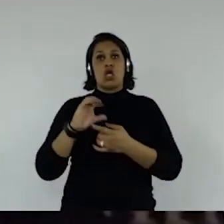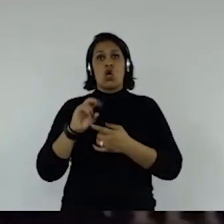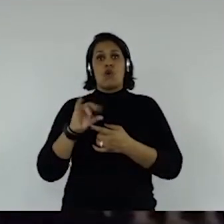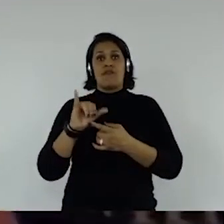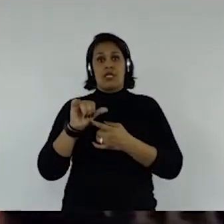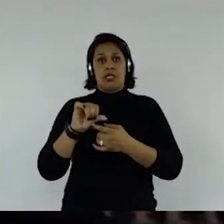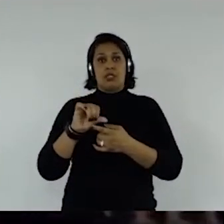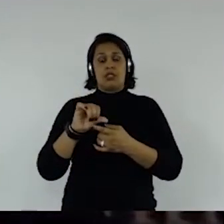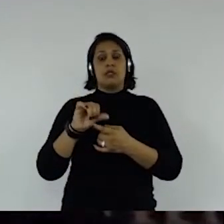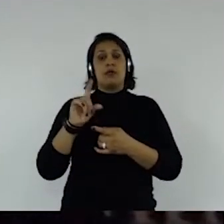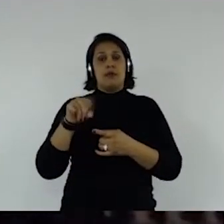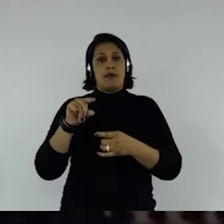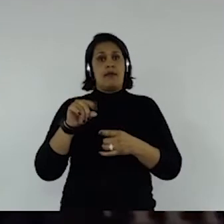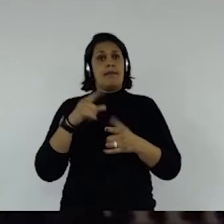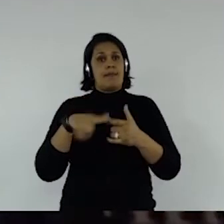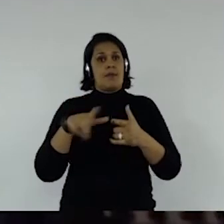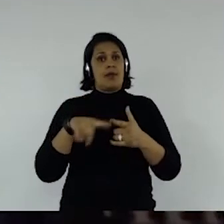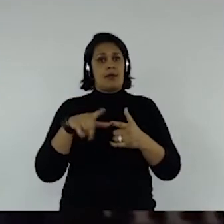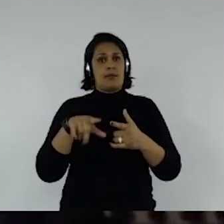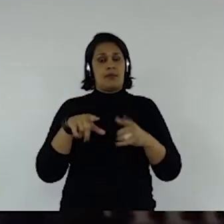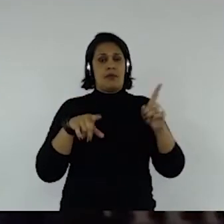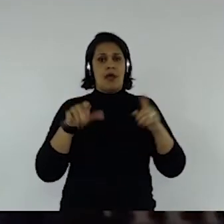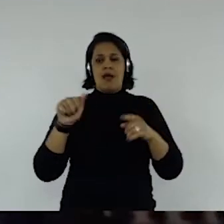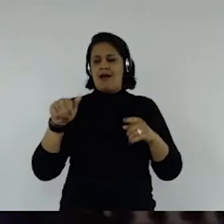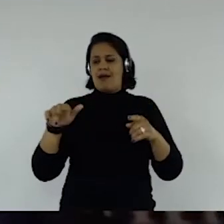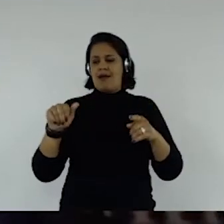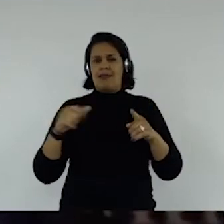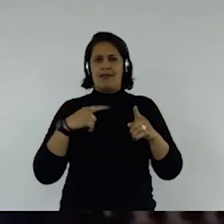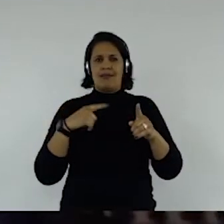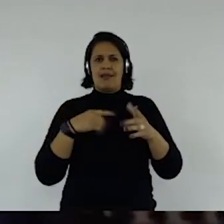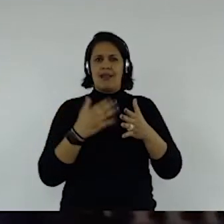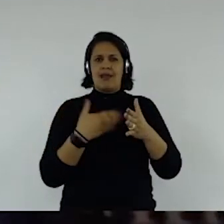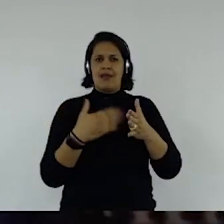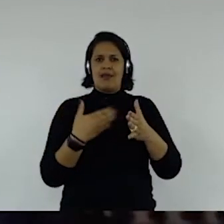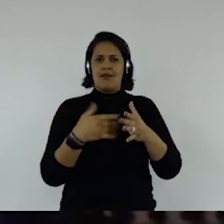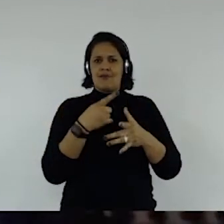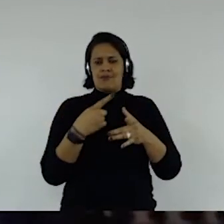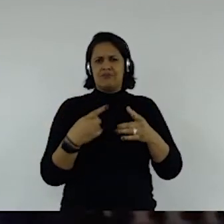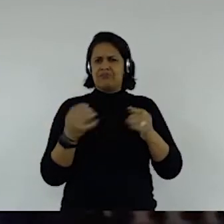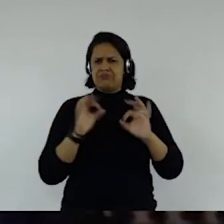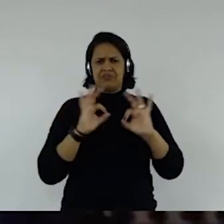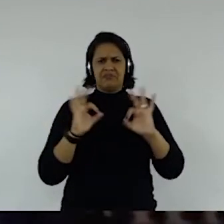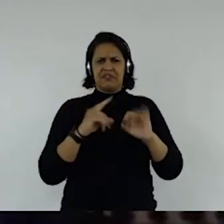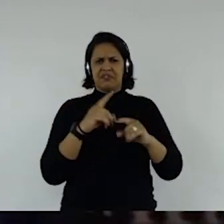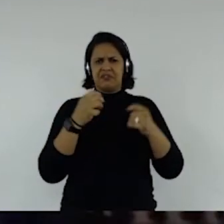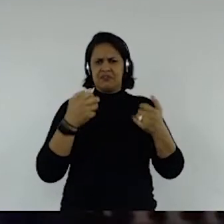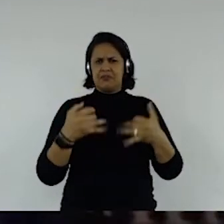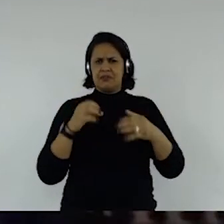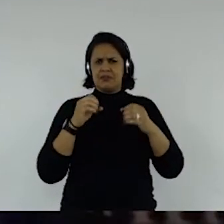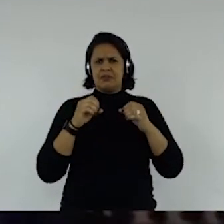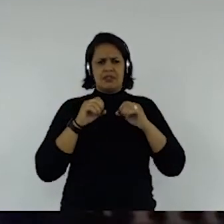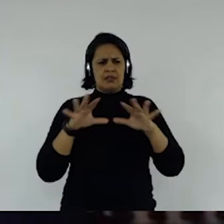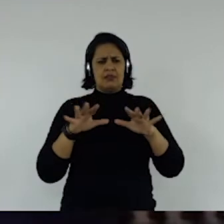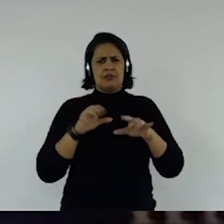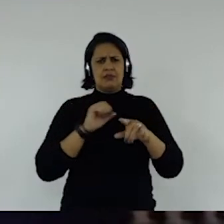não é? A Ana organizou um livro extraordinário, né, sobre os efeitos da lei